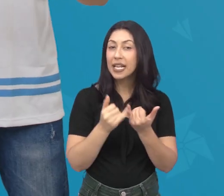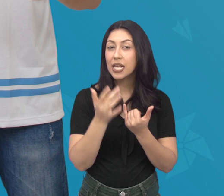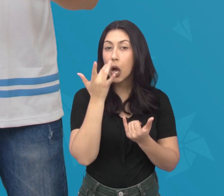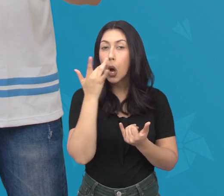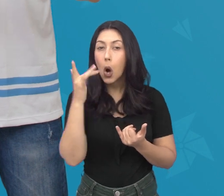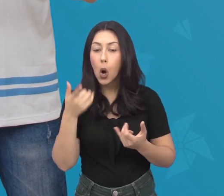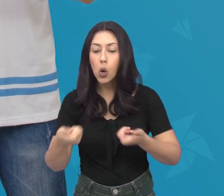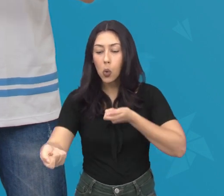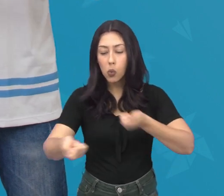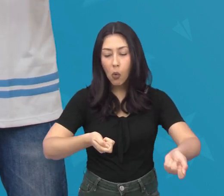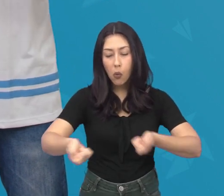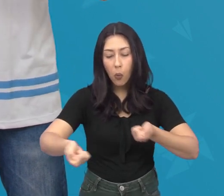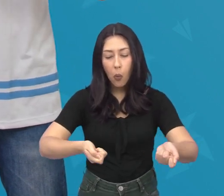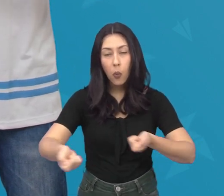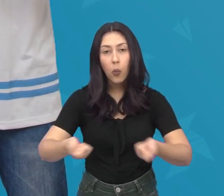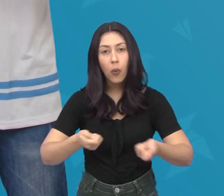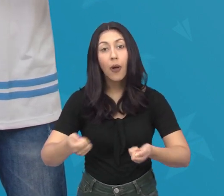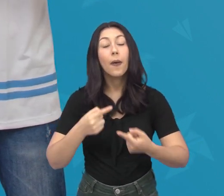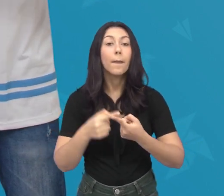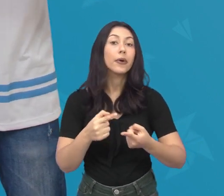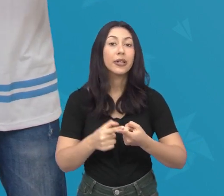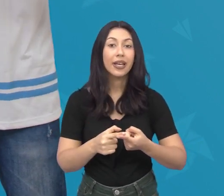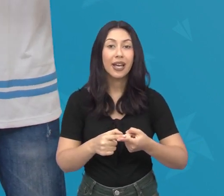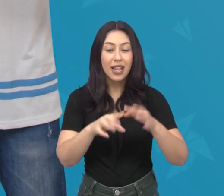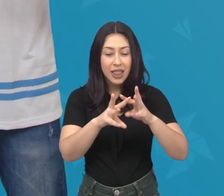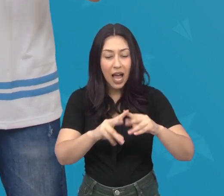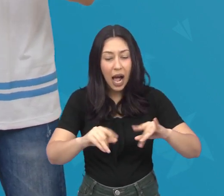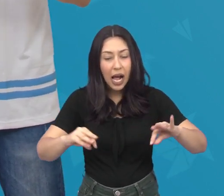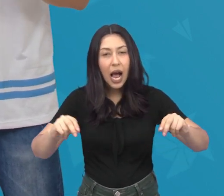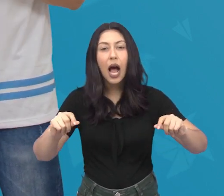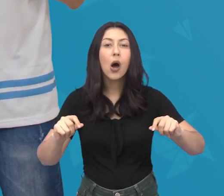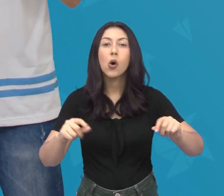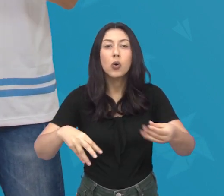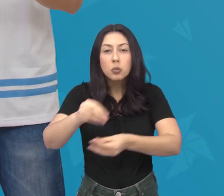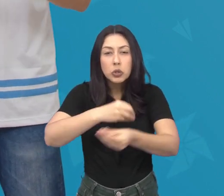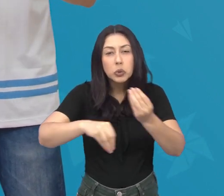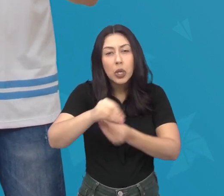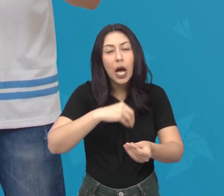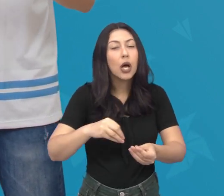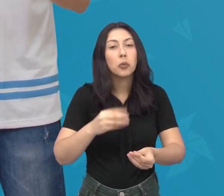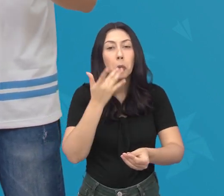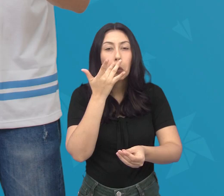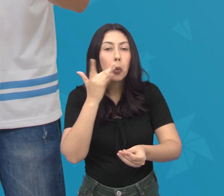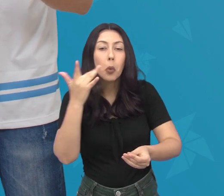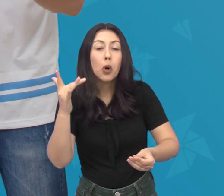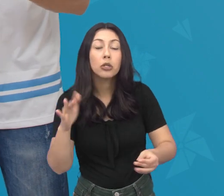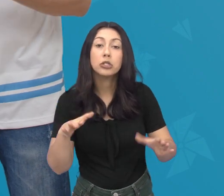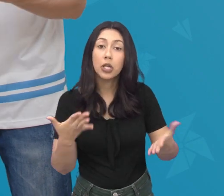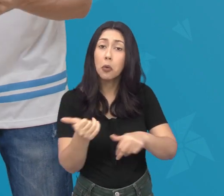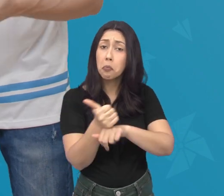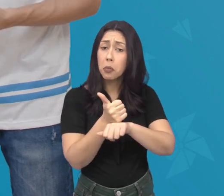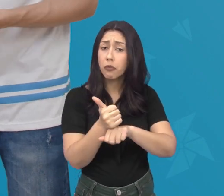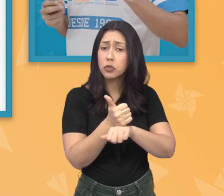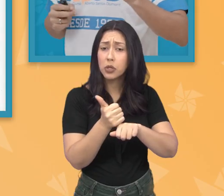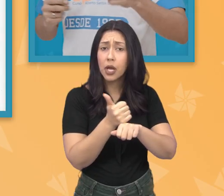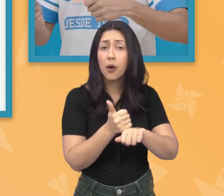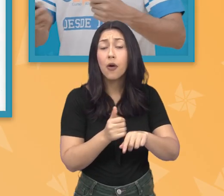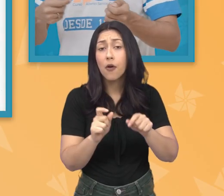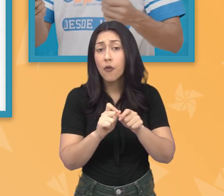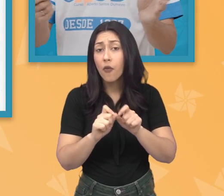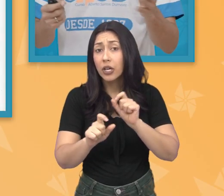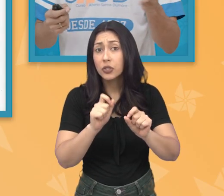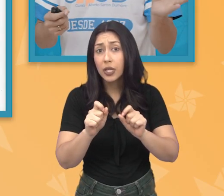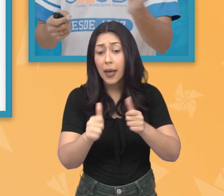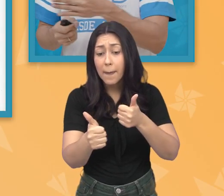retirar ouro ali, mas ele está misturado com areia, com diversos outros materiais, o garimpeiro ali no caso, ele vai